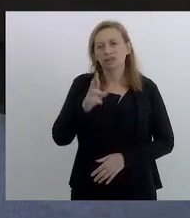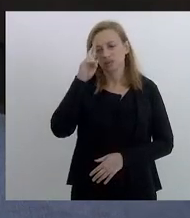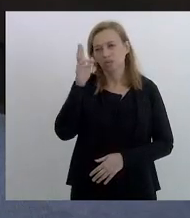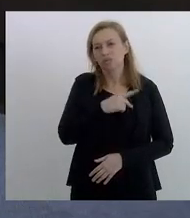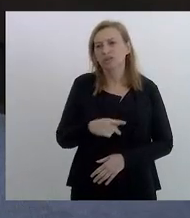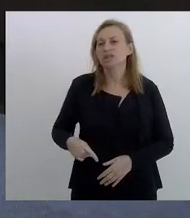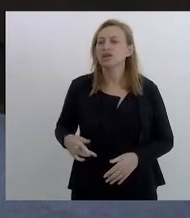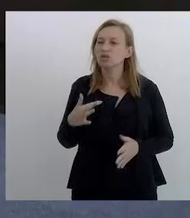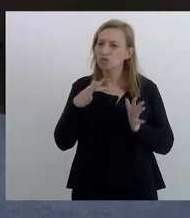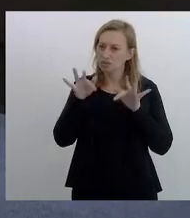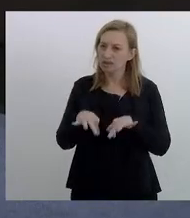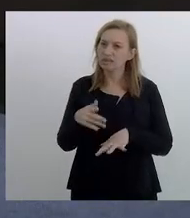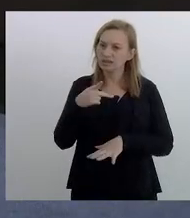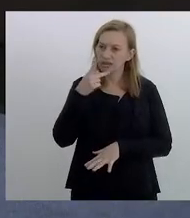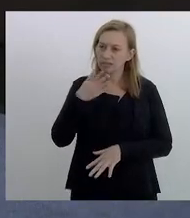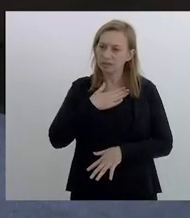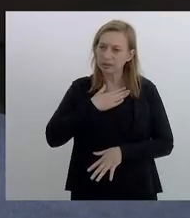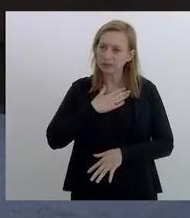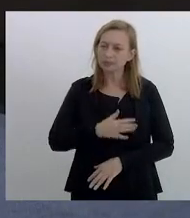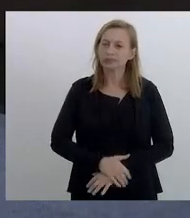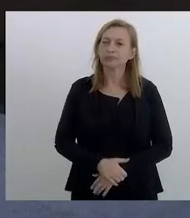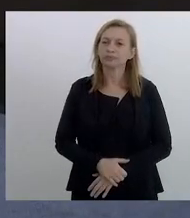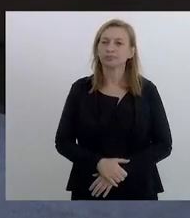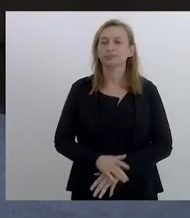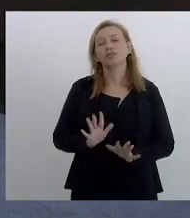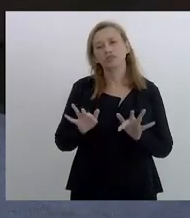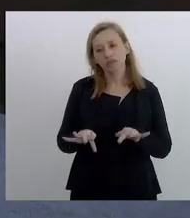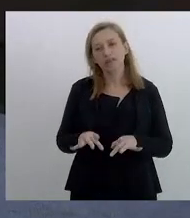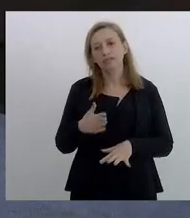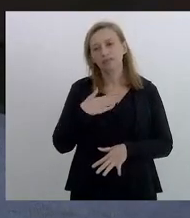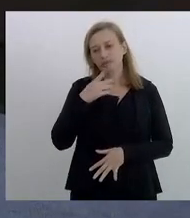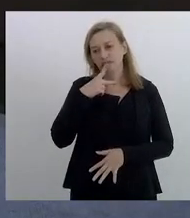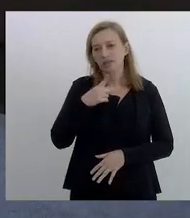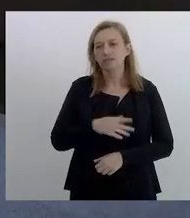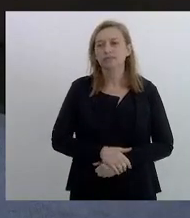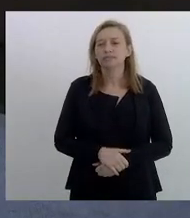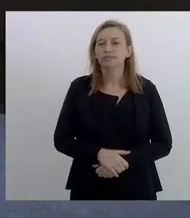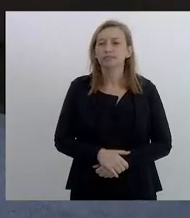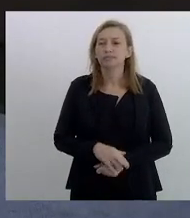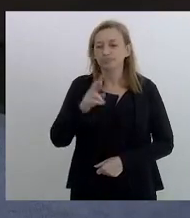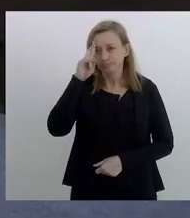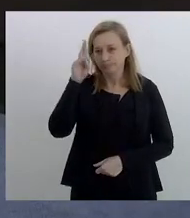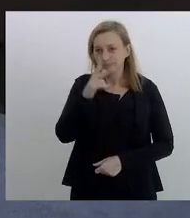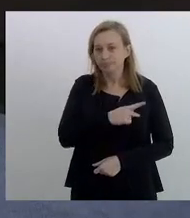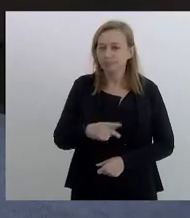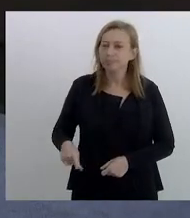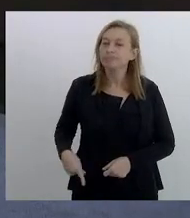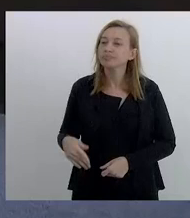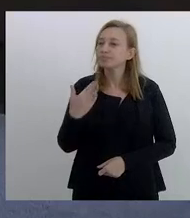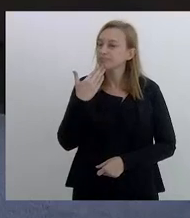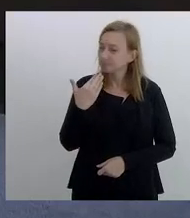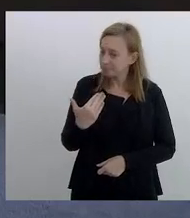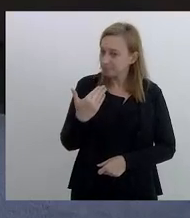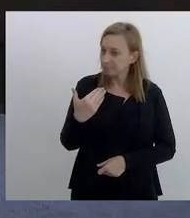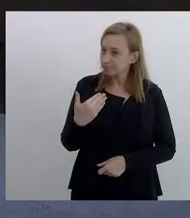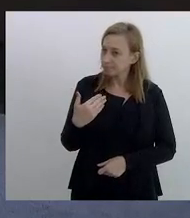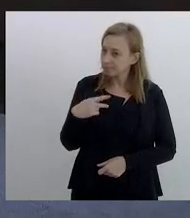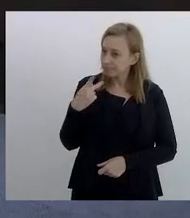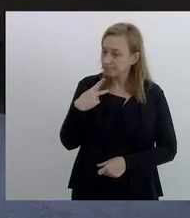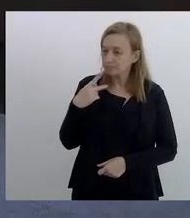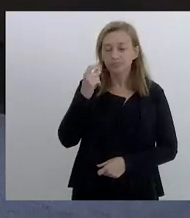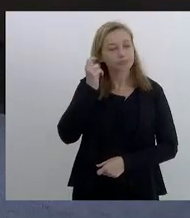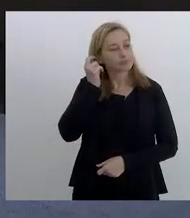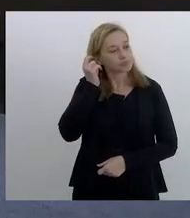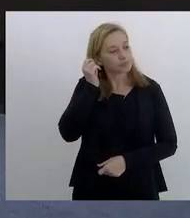Eu vou encerrar a minha fala, senhor presidente. Eu encerro a minha fala. Senhor presidente, eu pedi uma parte...